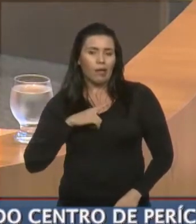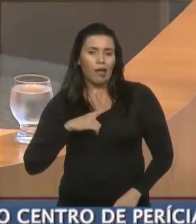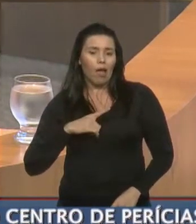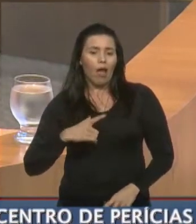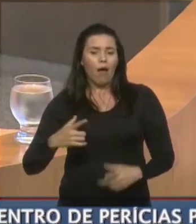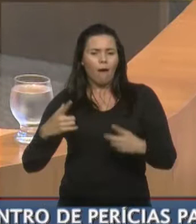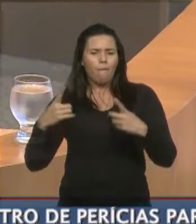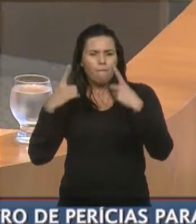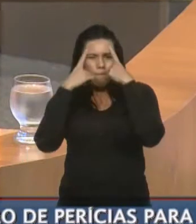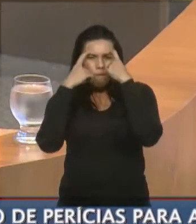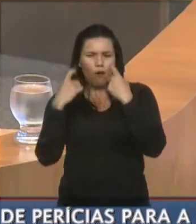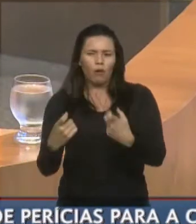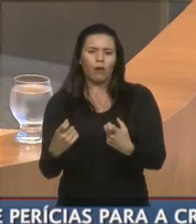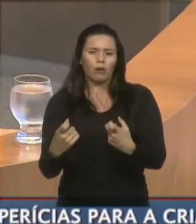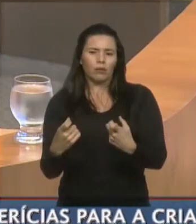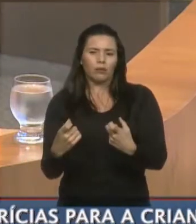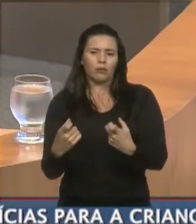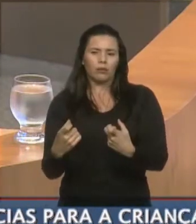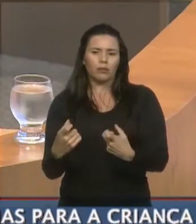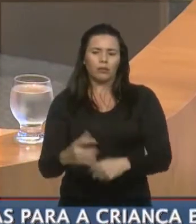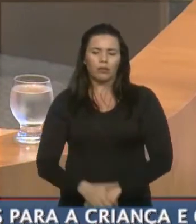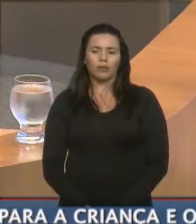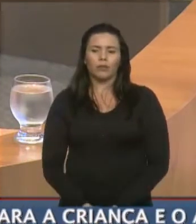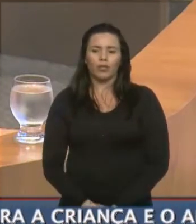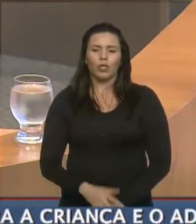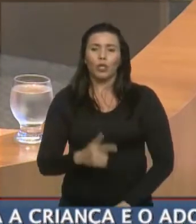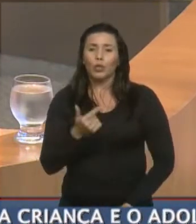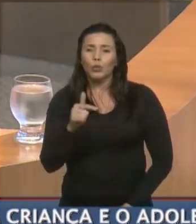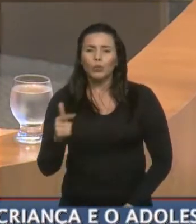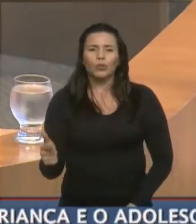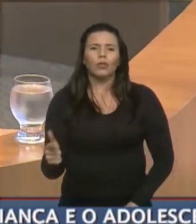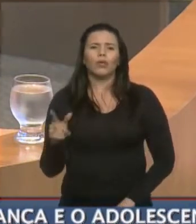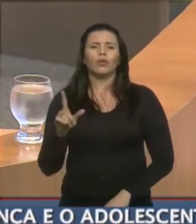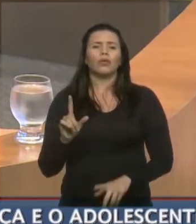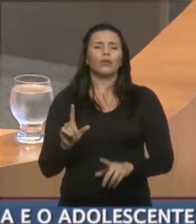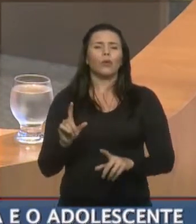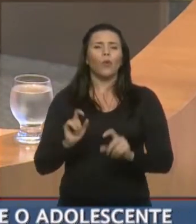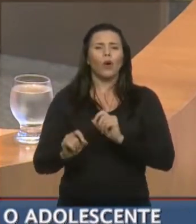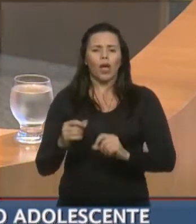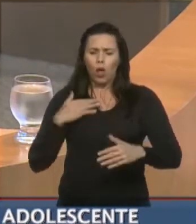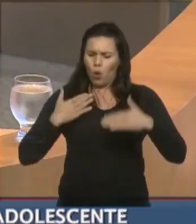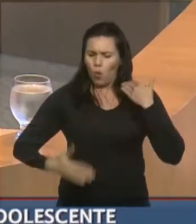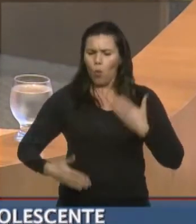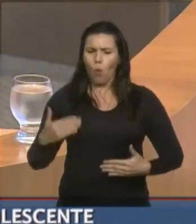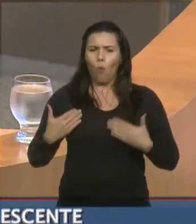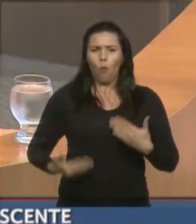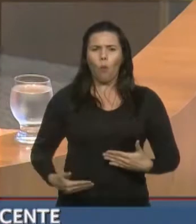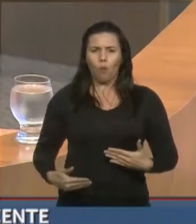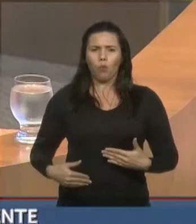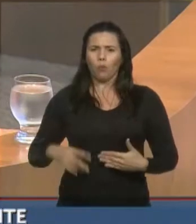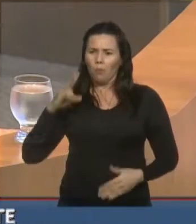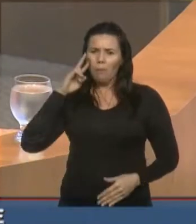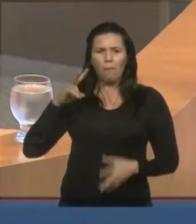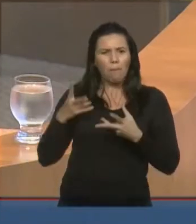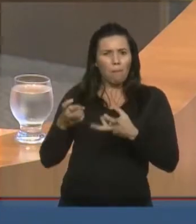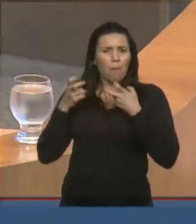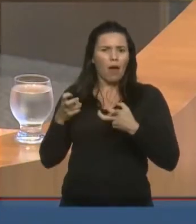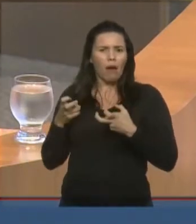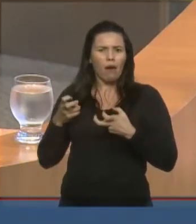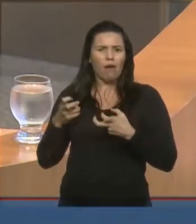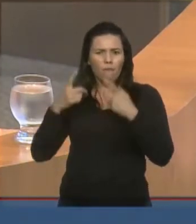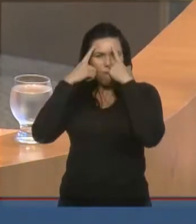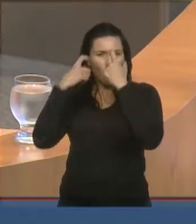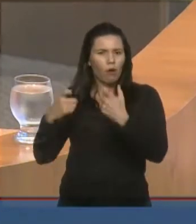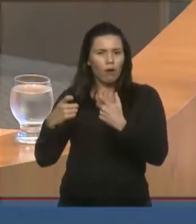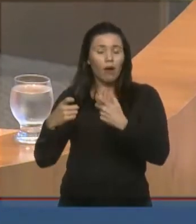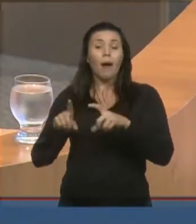deixe vestígios físicos, mas vestígios ditos imateriais, psicológicos e sociais, produzindo-se